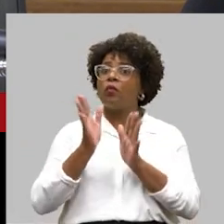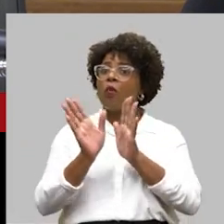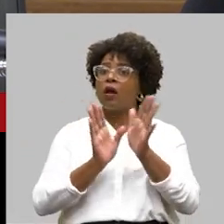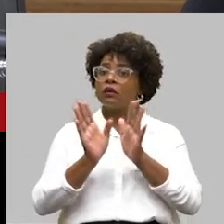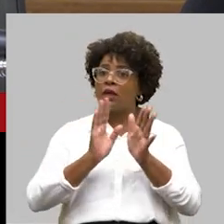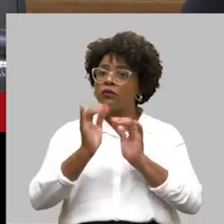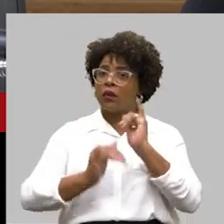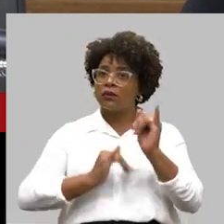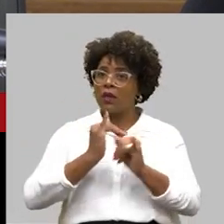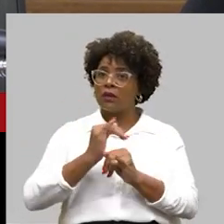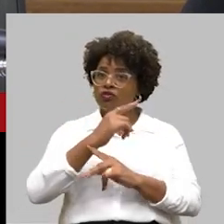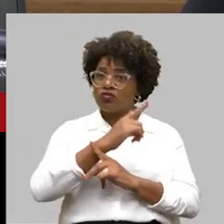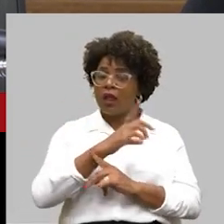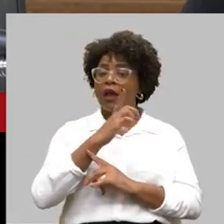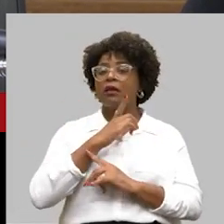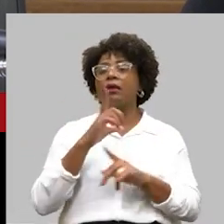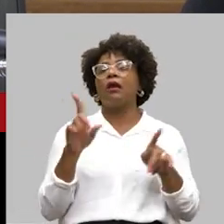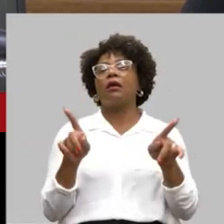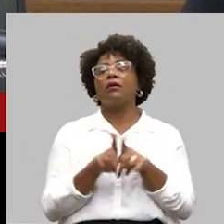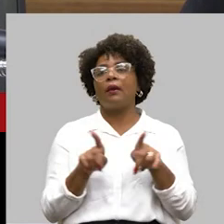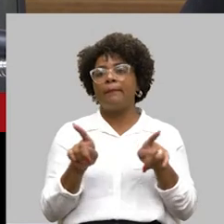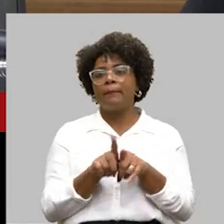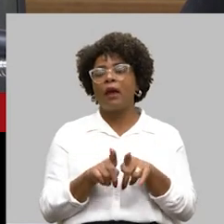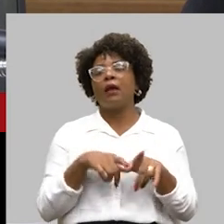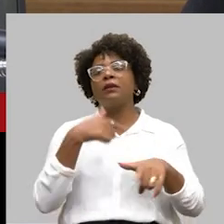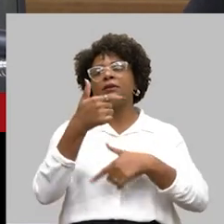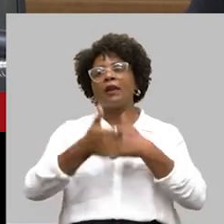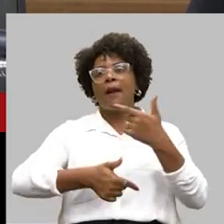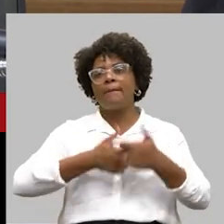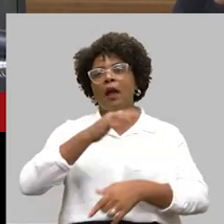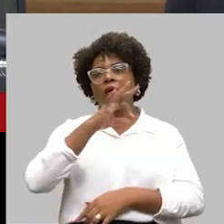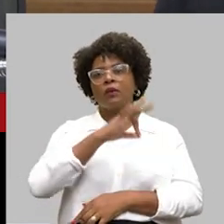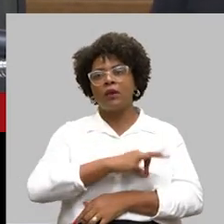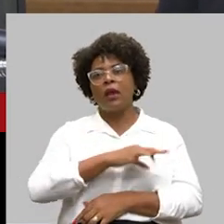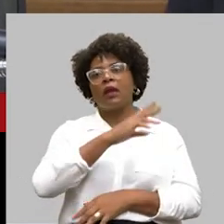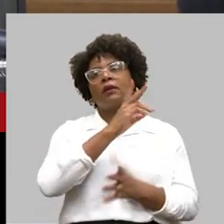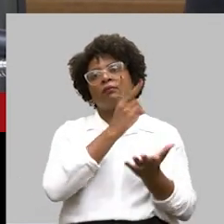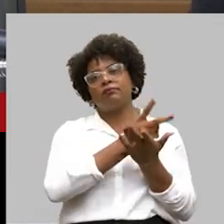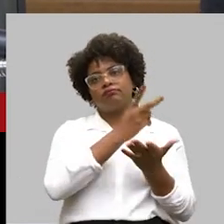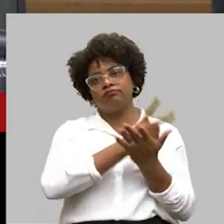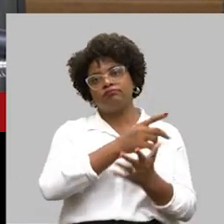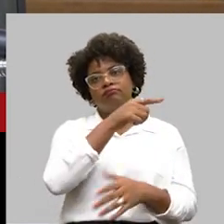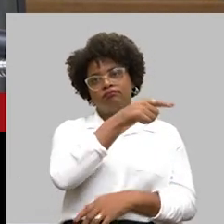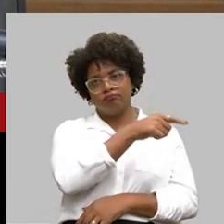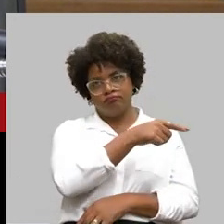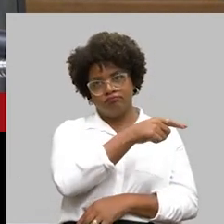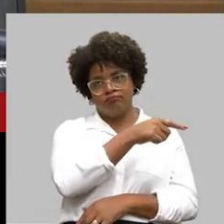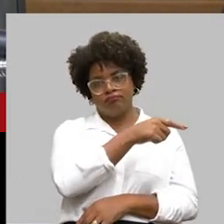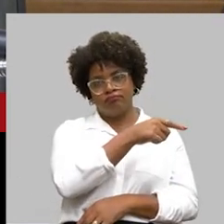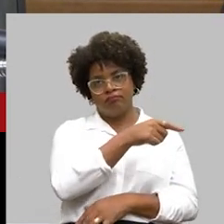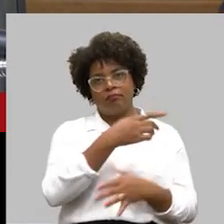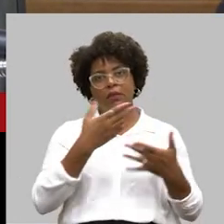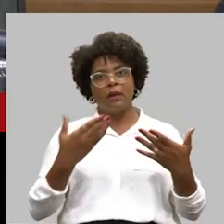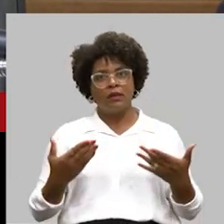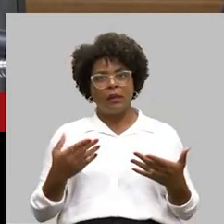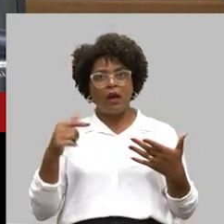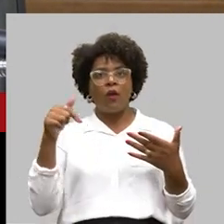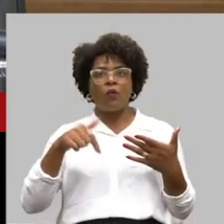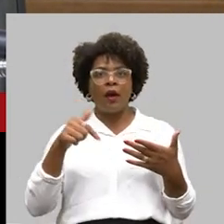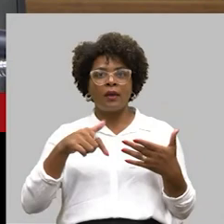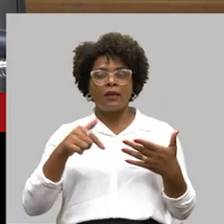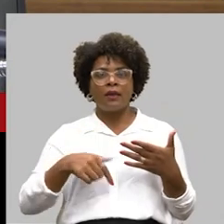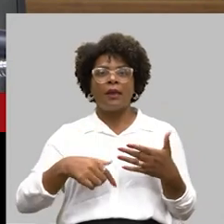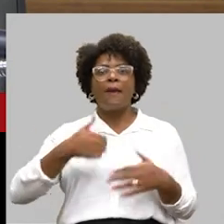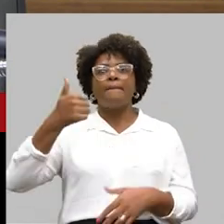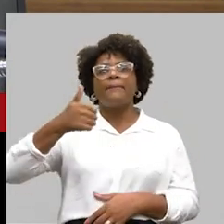recursos também tem acesso à oferta de trabalho e renda para permanecer lá então a passagem por aqui como primeira vice-presidenta